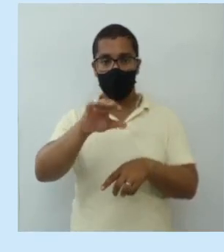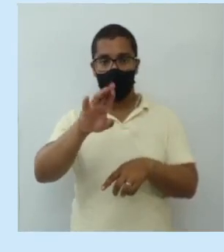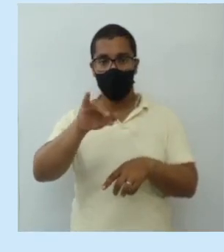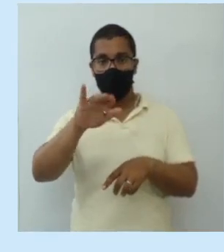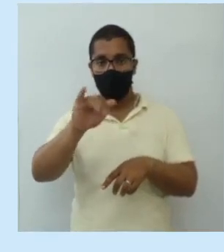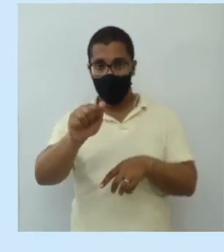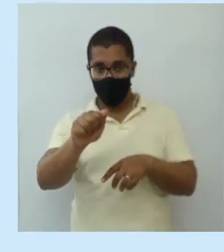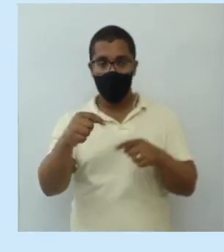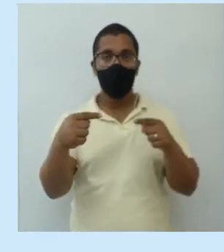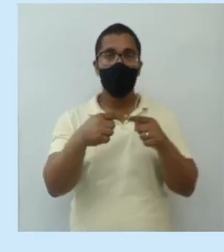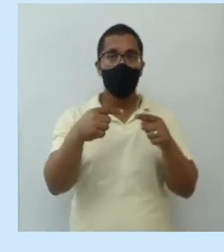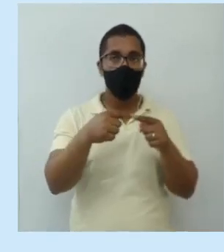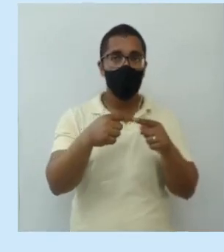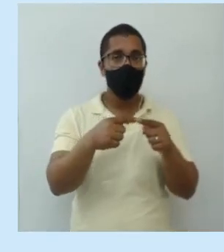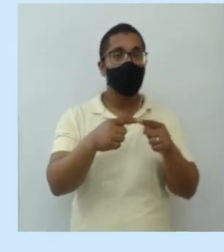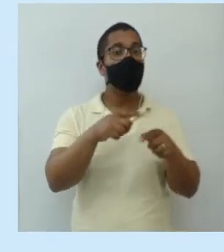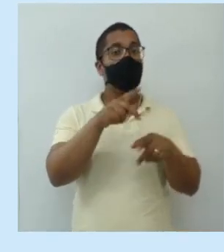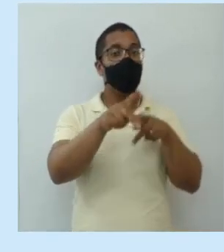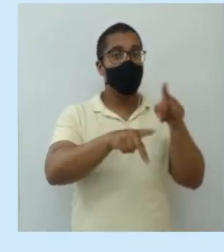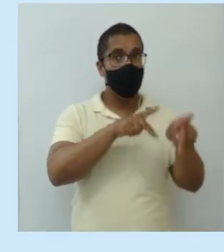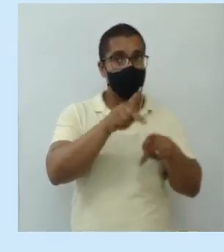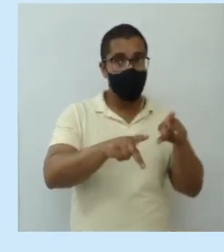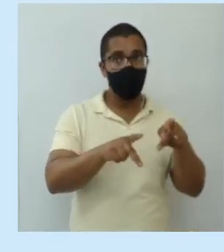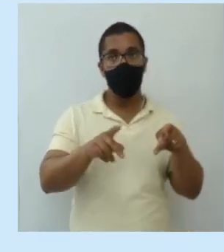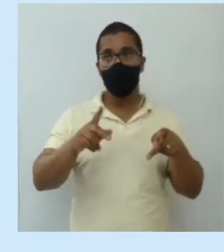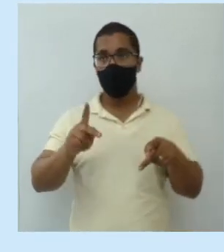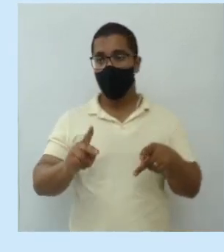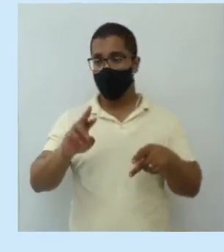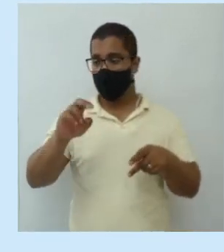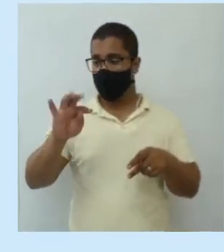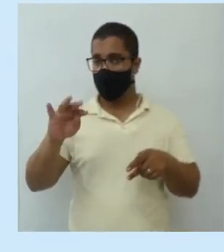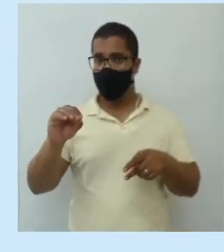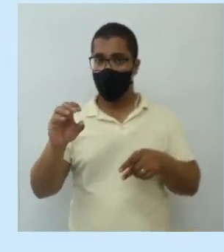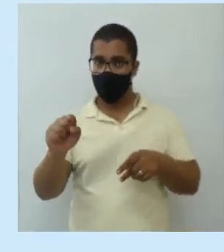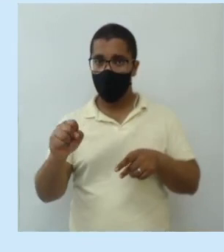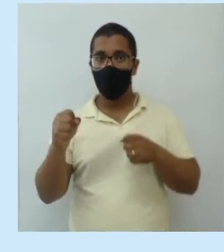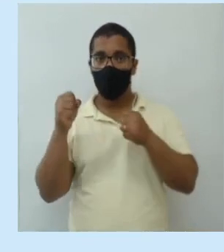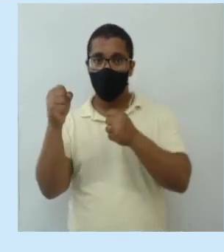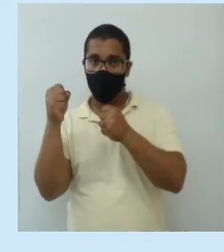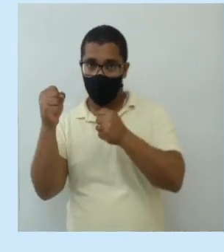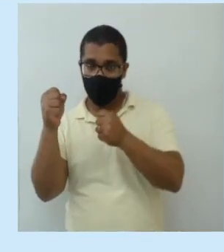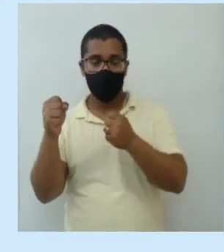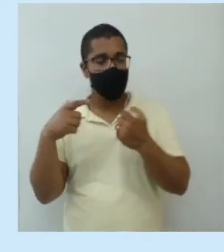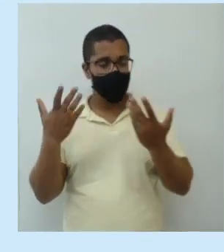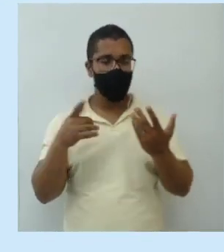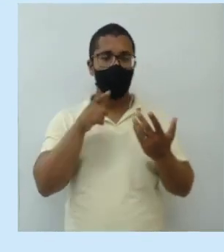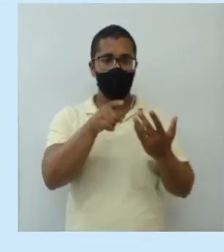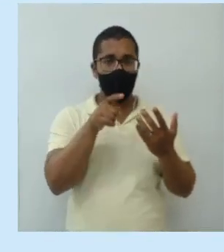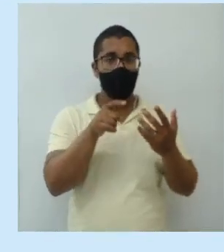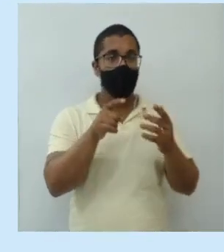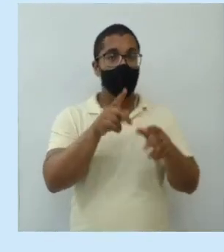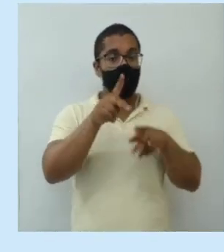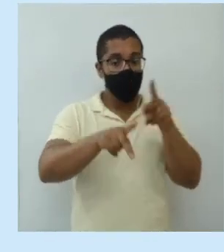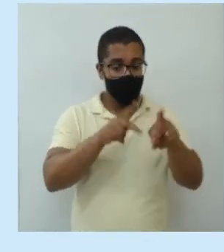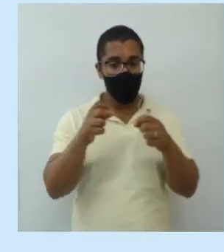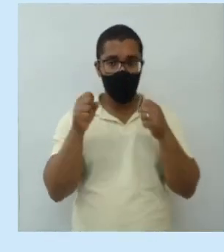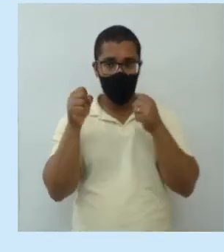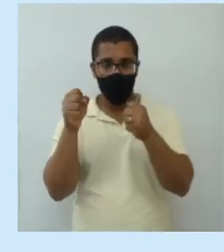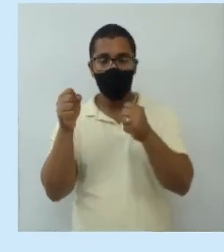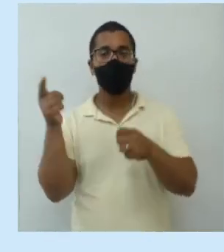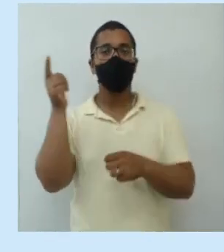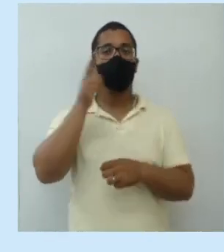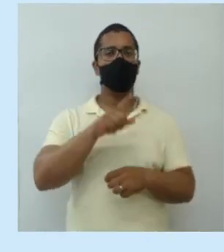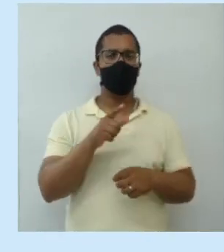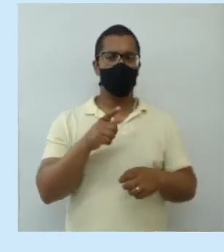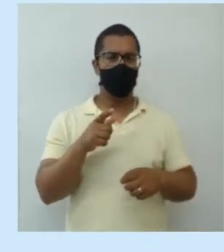povo, kratos, poder, o poder do povo. E aí a gente se pergunta, será que o poder, ele realmente,